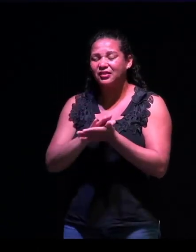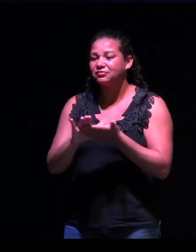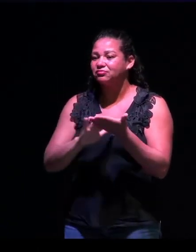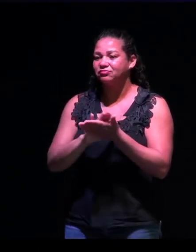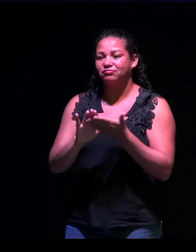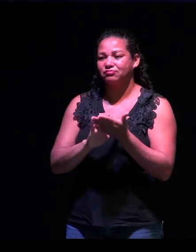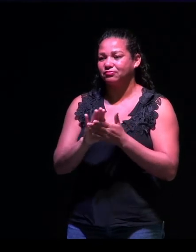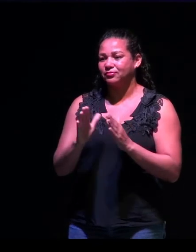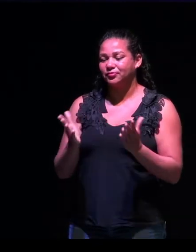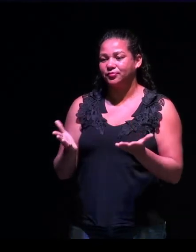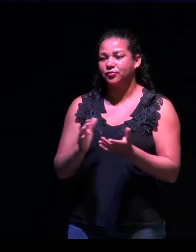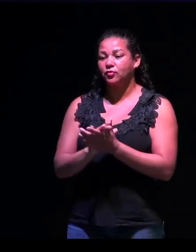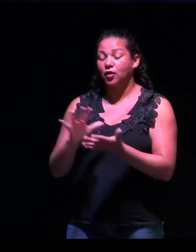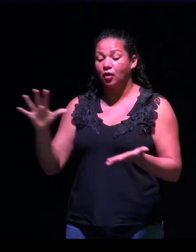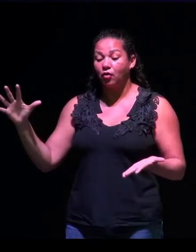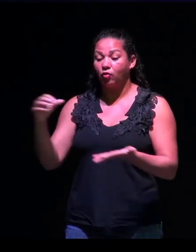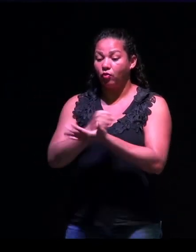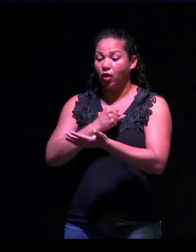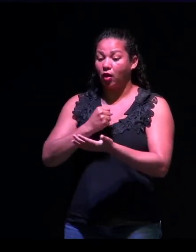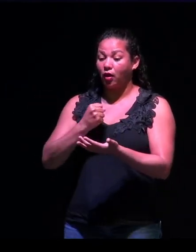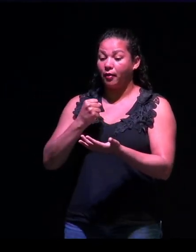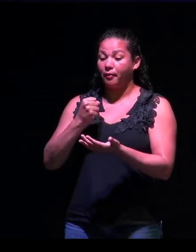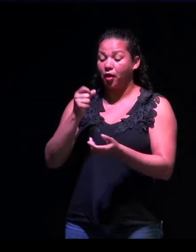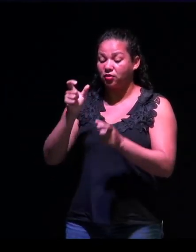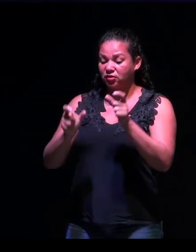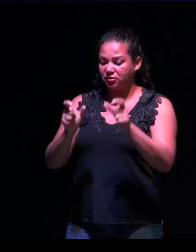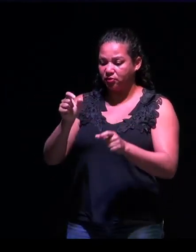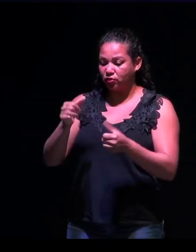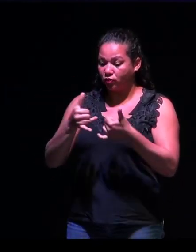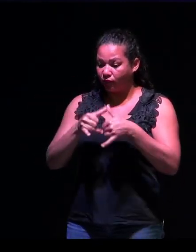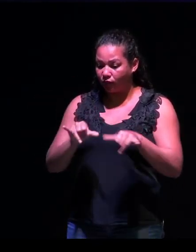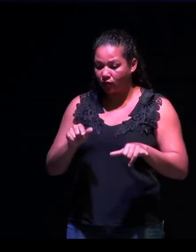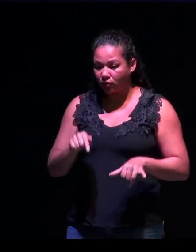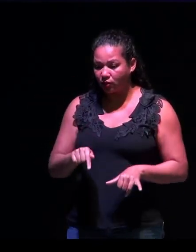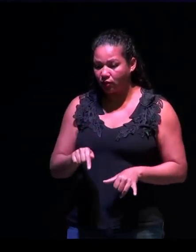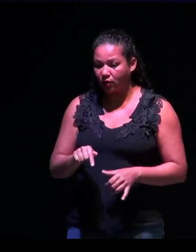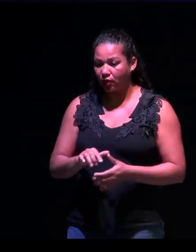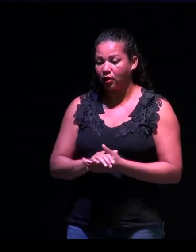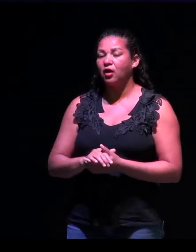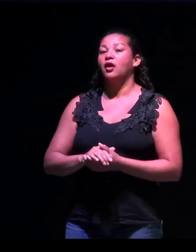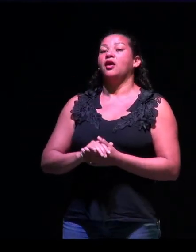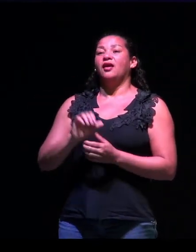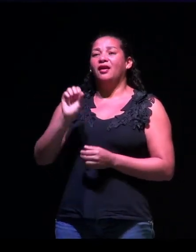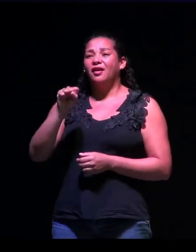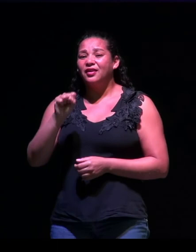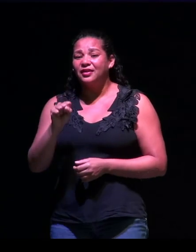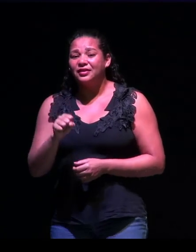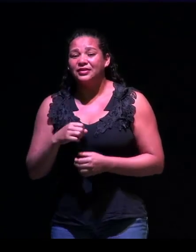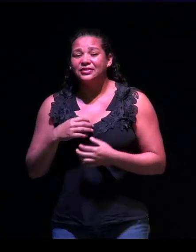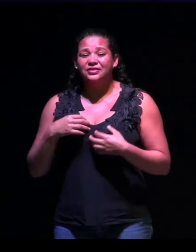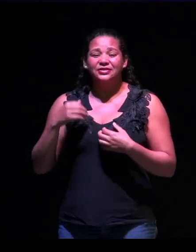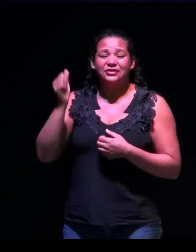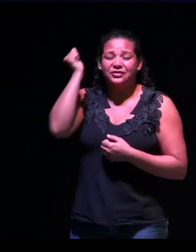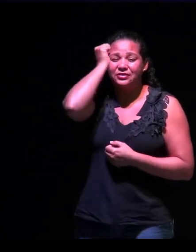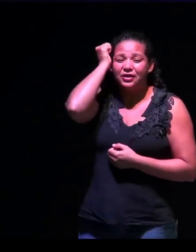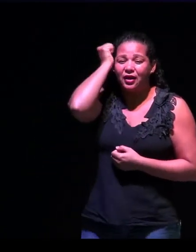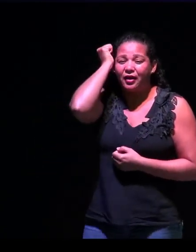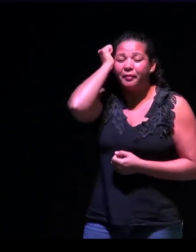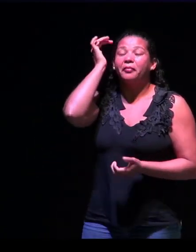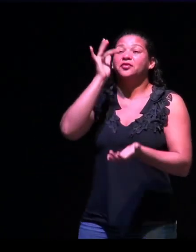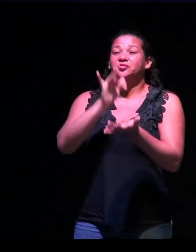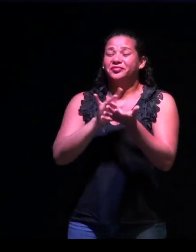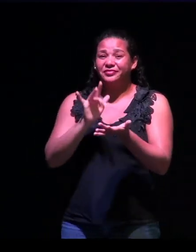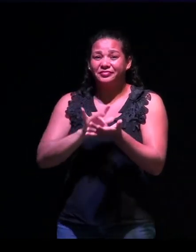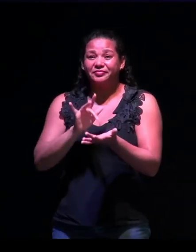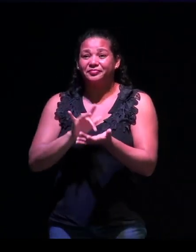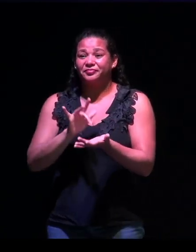que depois do arrebatamento, aqueles que ficarem, eles vão dizer: era verdade, e eu só tenho essa chance agora, é me dedicar